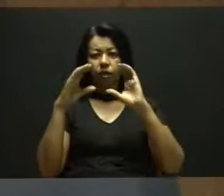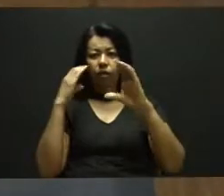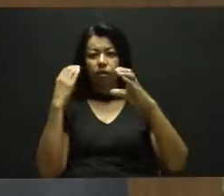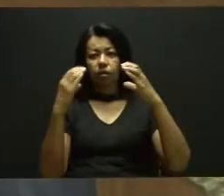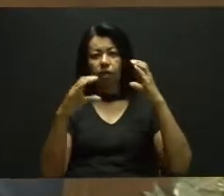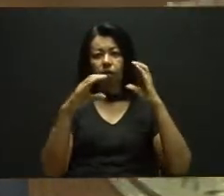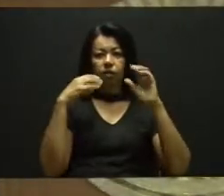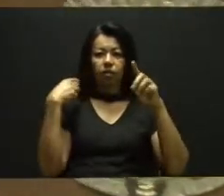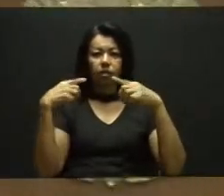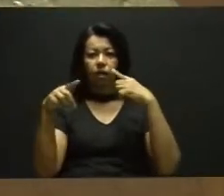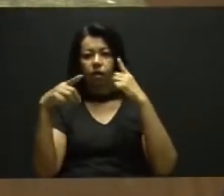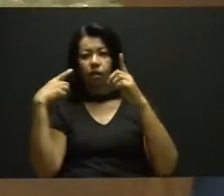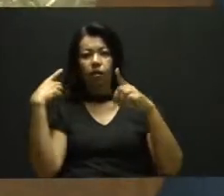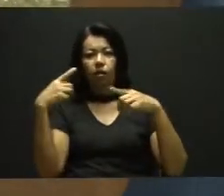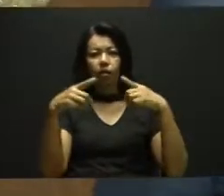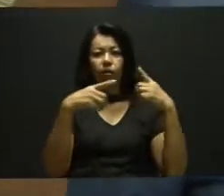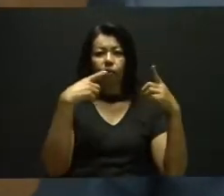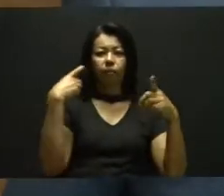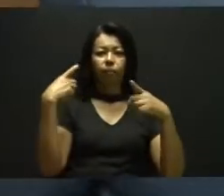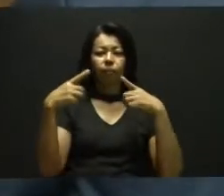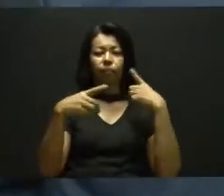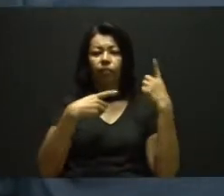esta canção